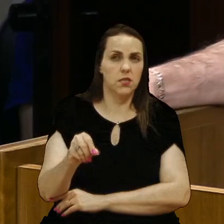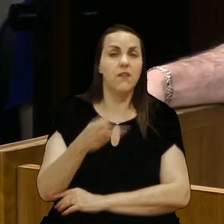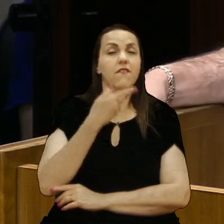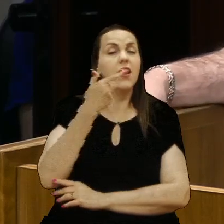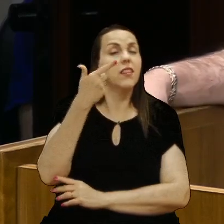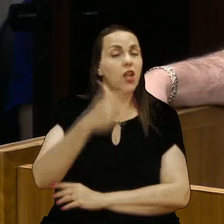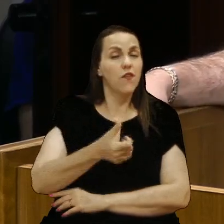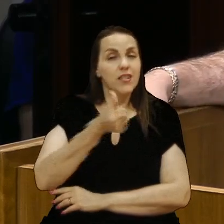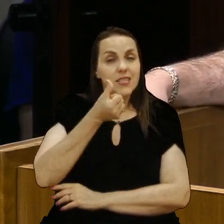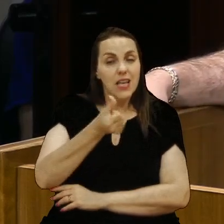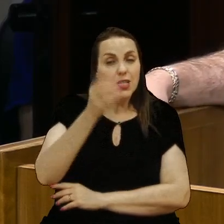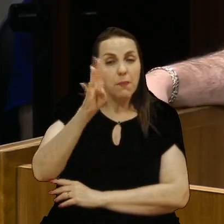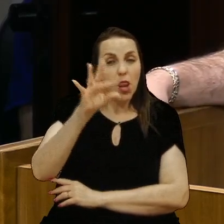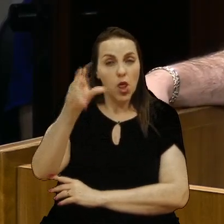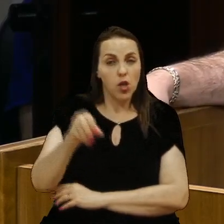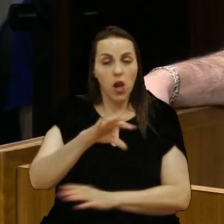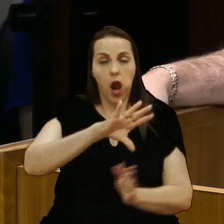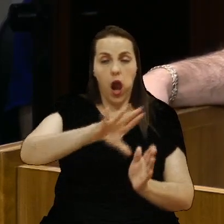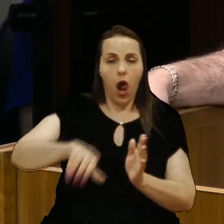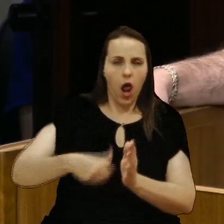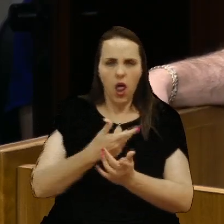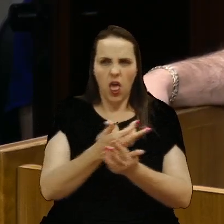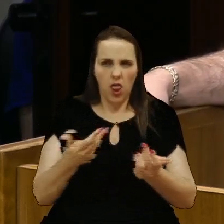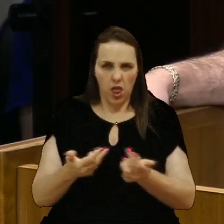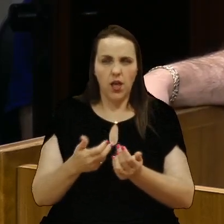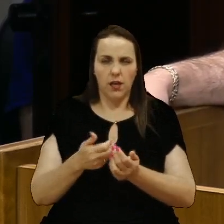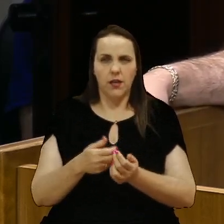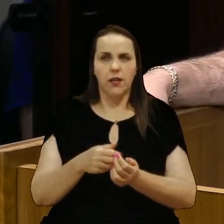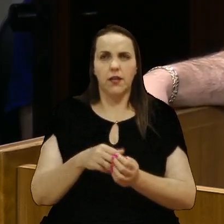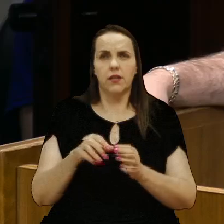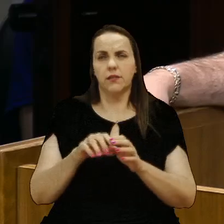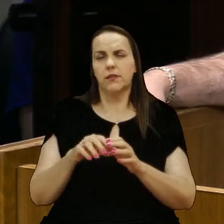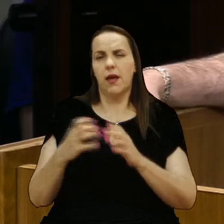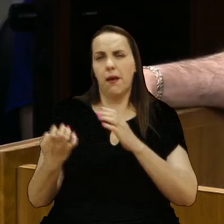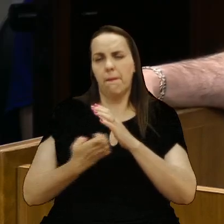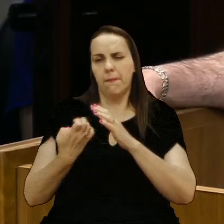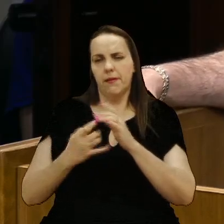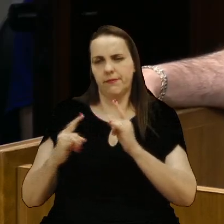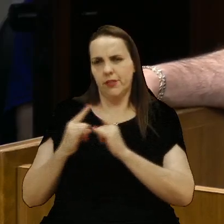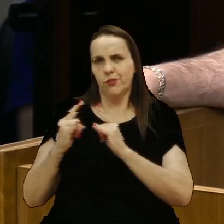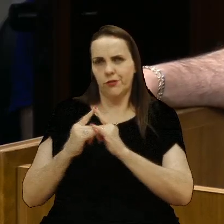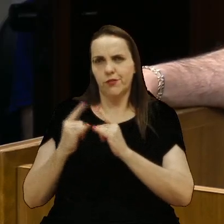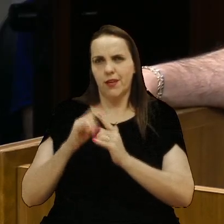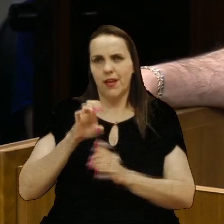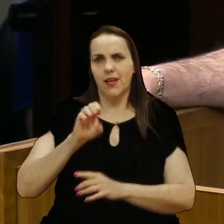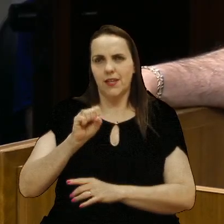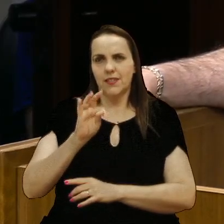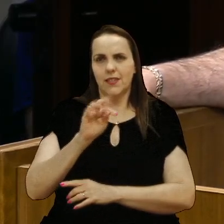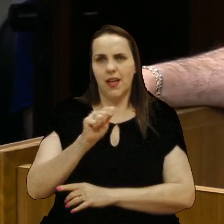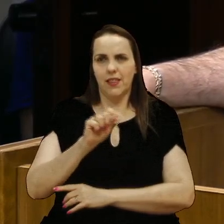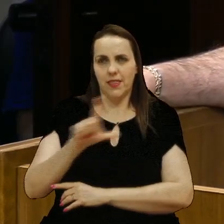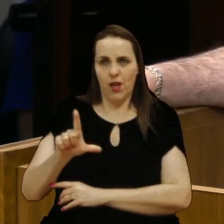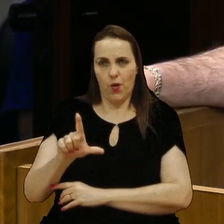repito, em rombo nas estatais e mais de 100 bilhões de déficit primário nas contas